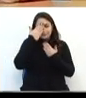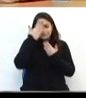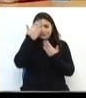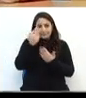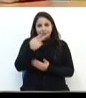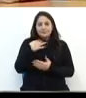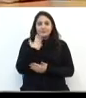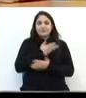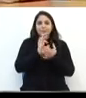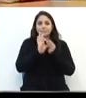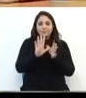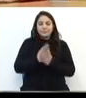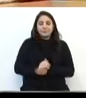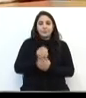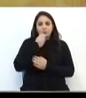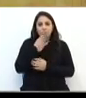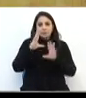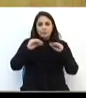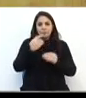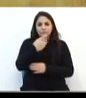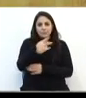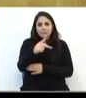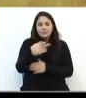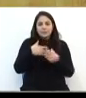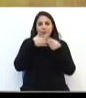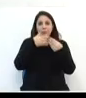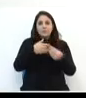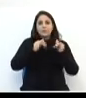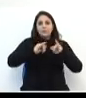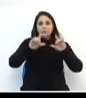Muito obrigado, ficamos à disposição. Uma boa noite também a